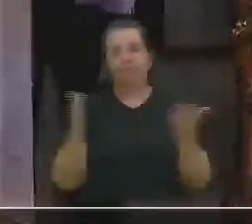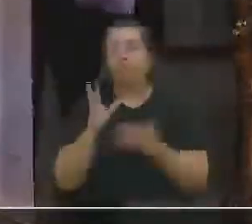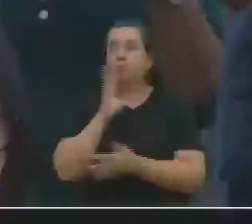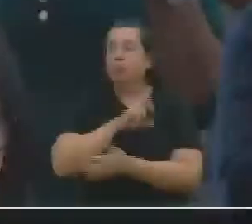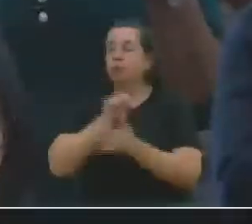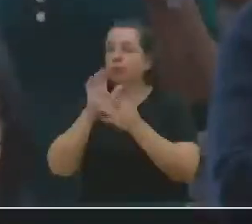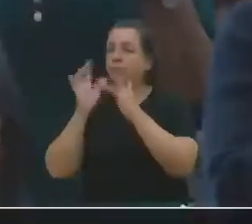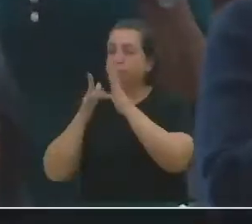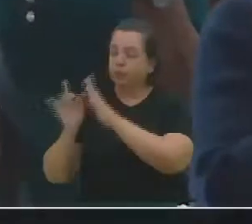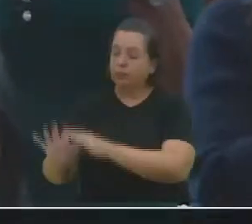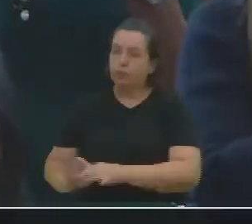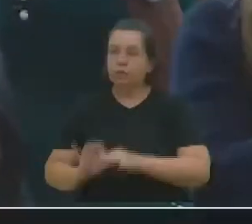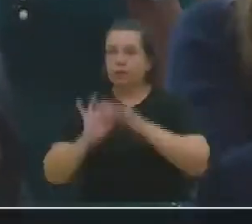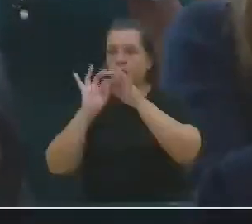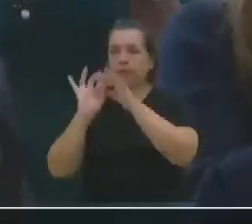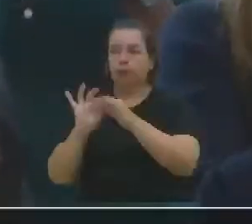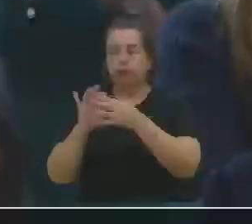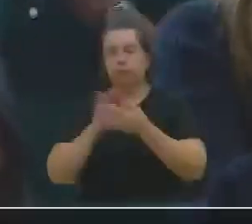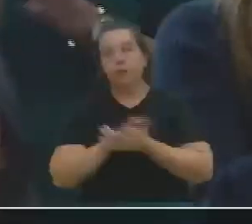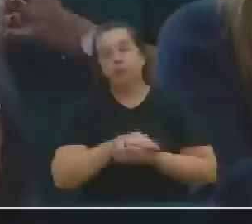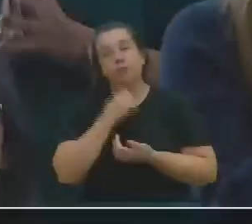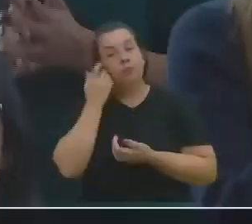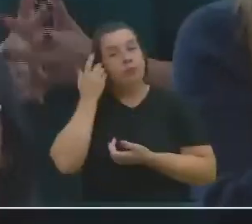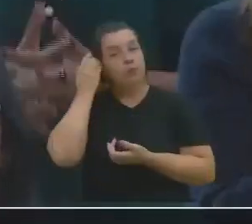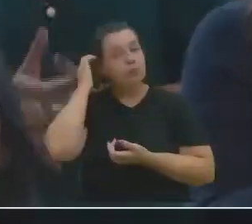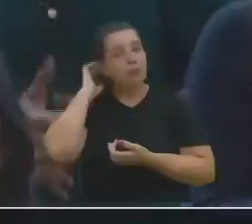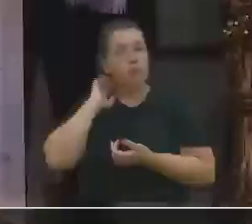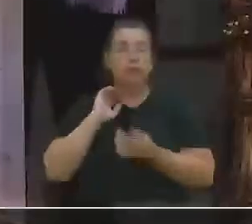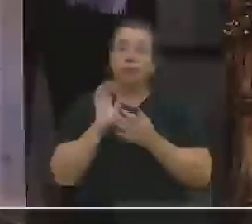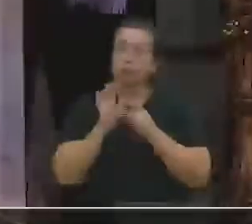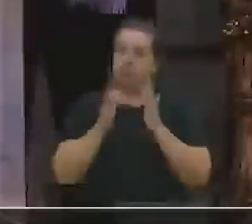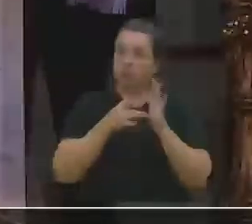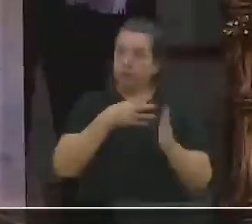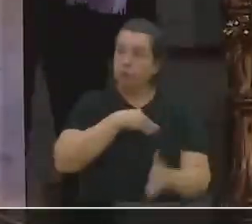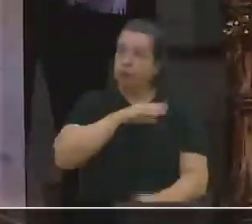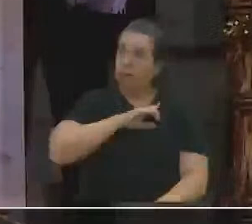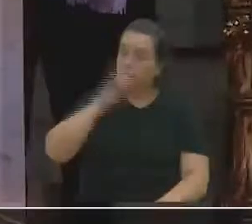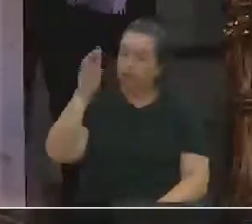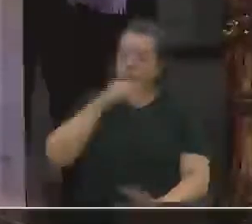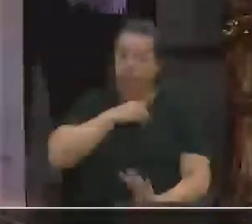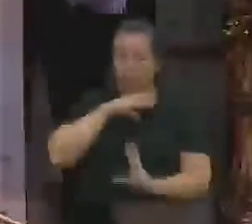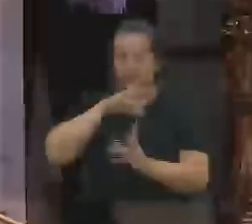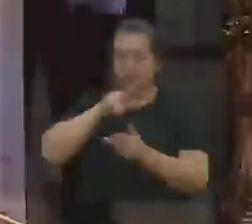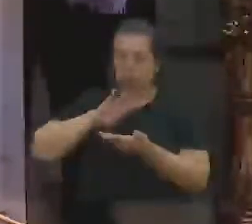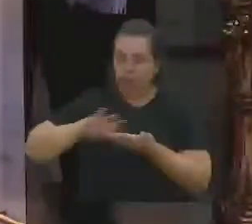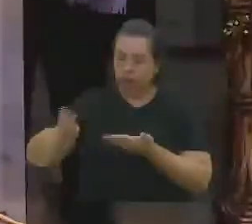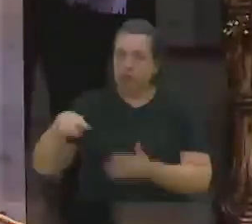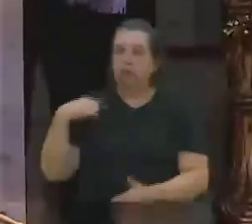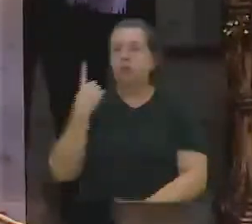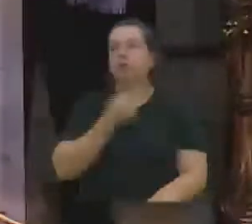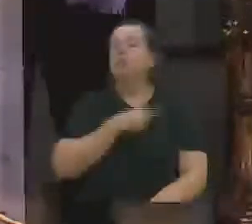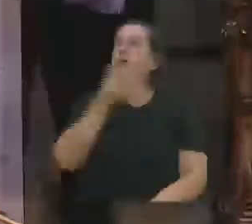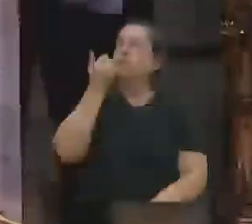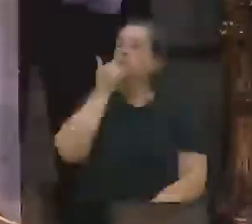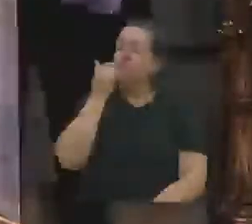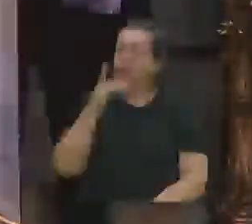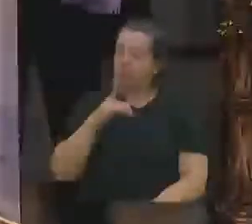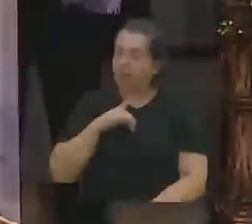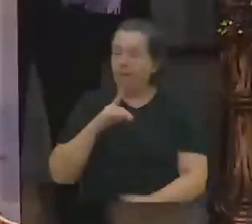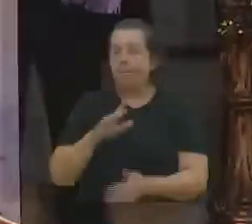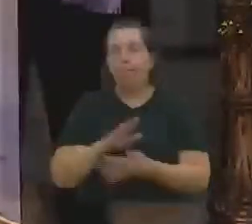todos. O amor de Cristo nos uniu. Cordeiro de Deus, que tirais o pecado do